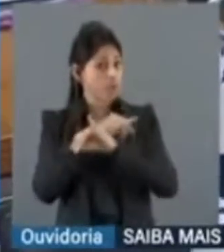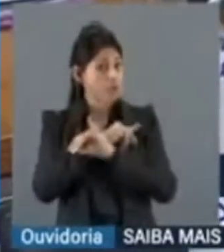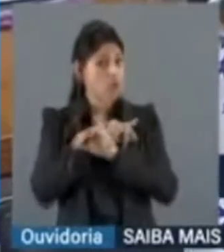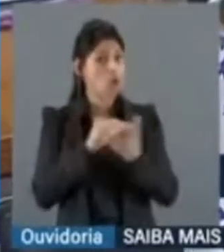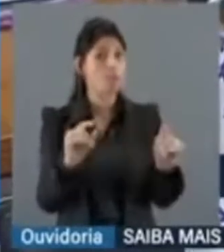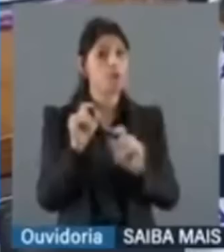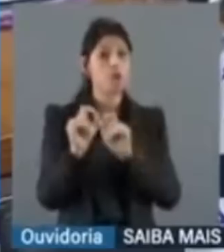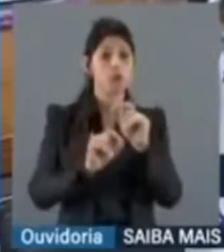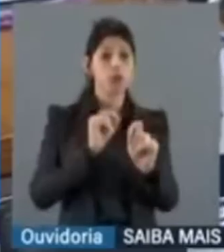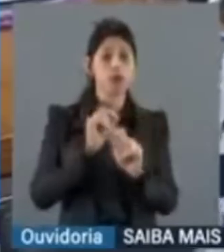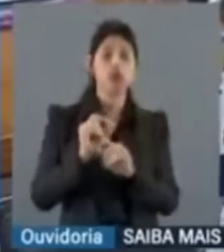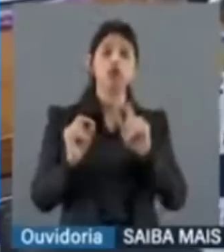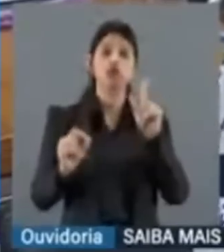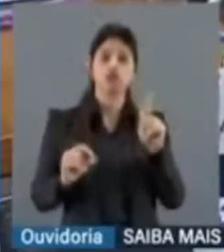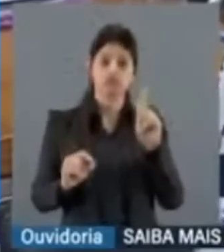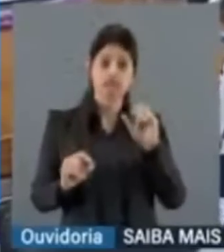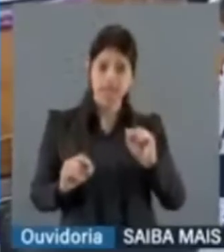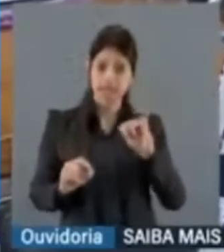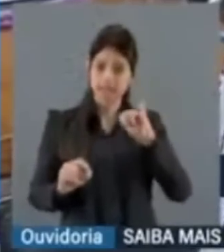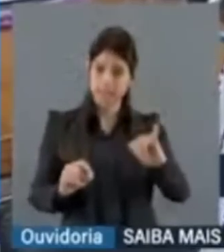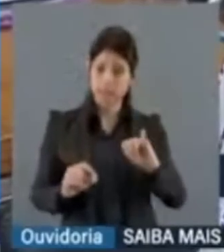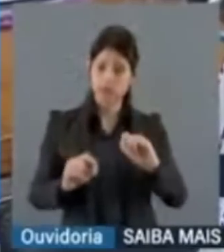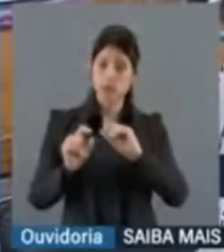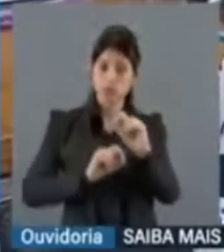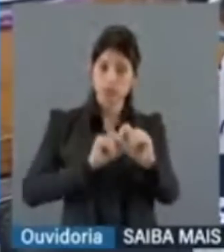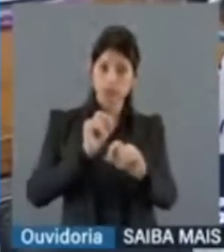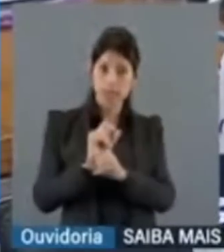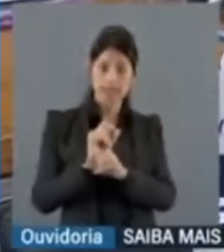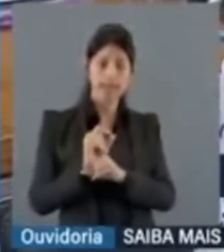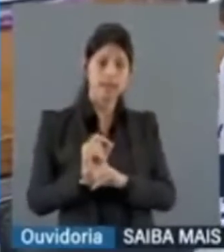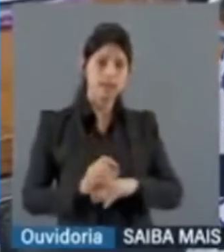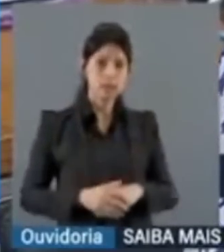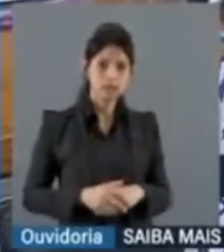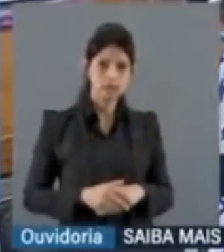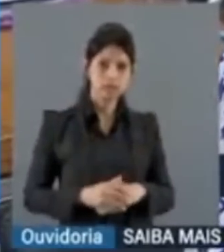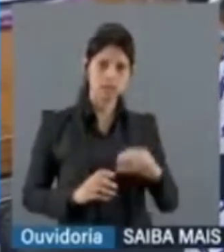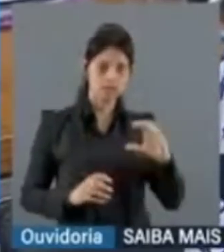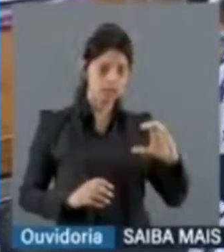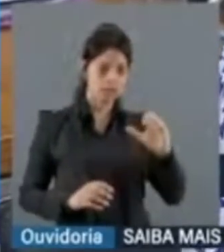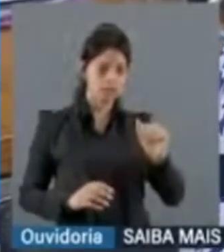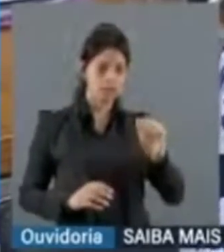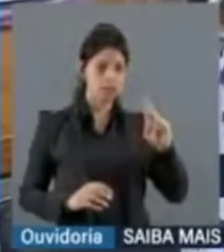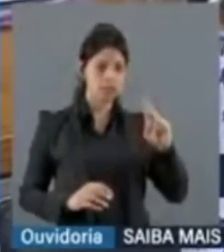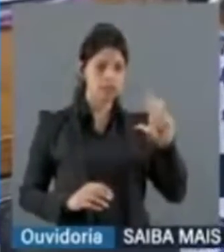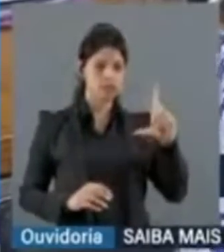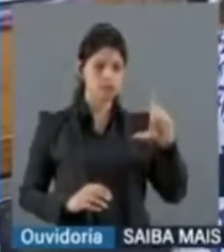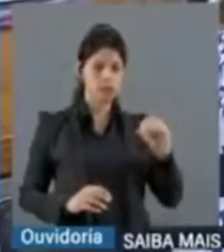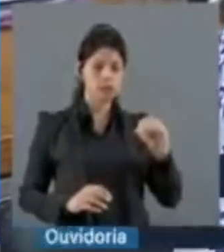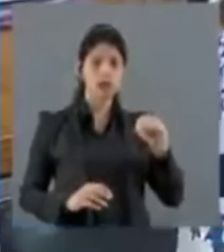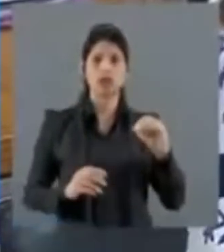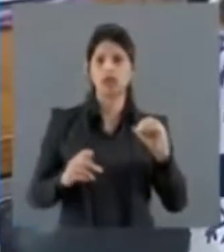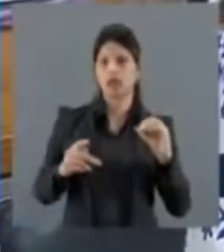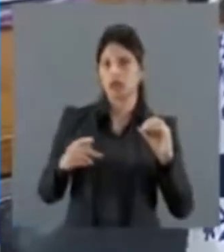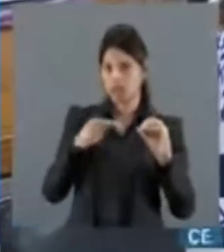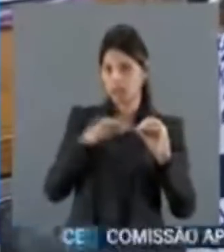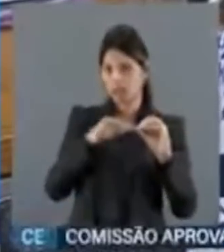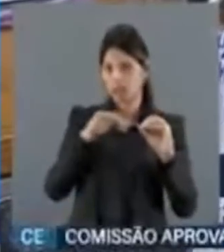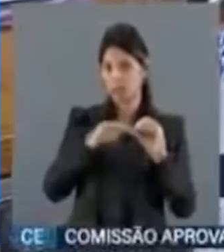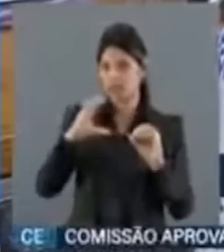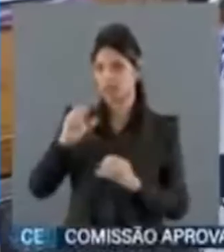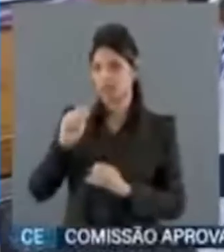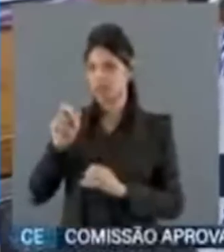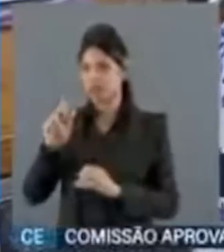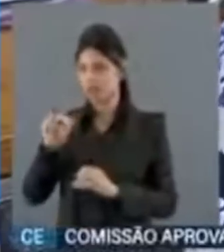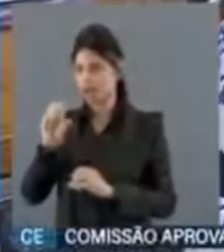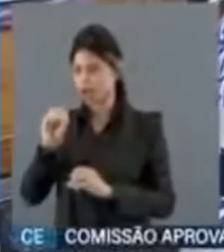do GSI, o senhor Carlos José Russo Assunção Penteado e Carlos Feitosa Rodrigues também estão aí. Por que eu fiz